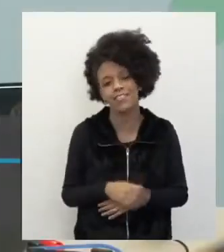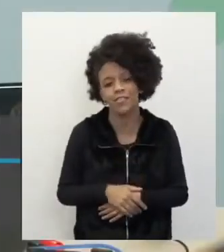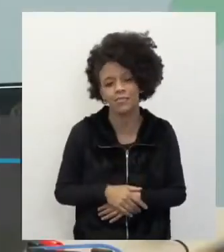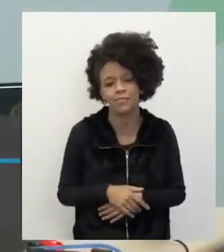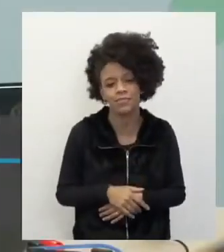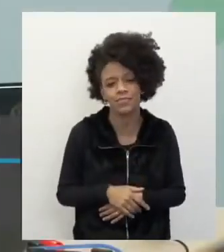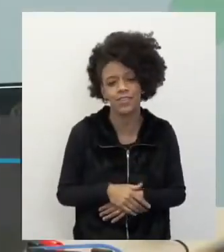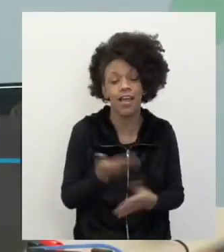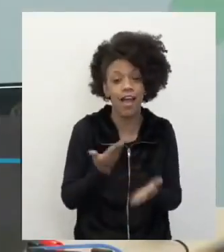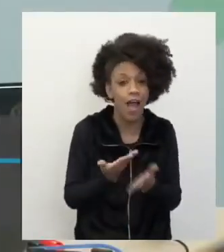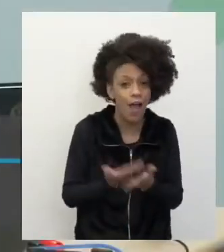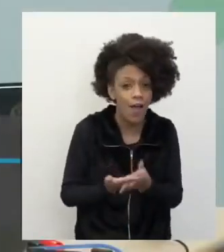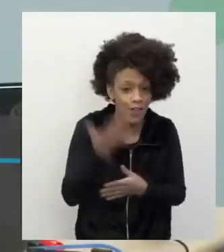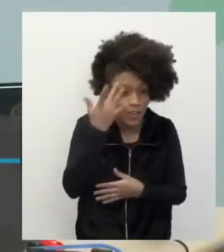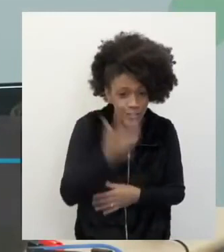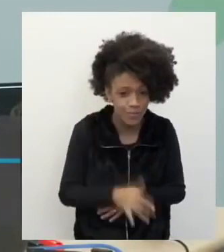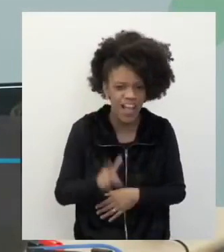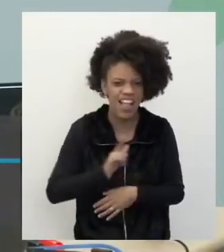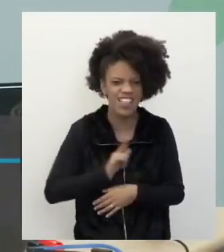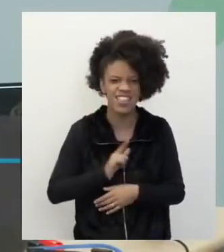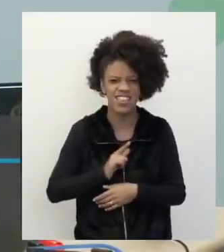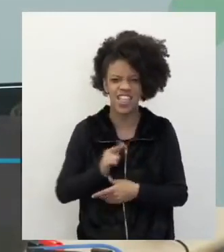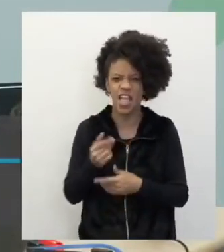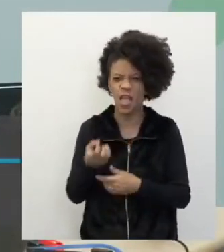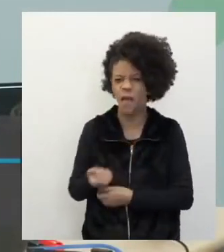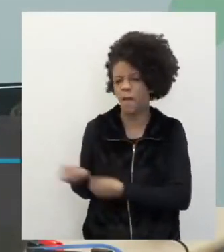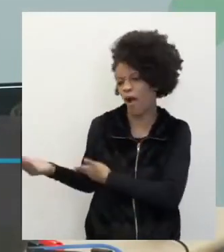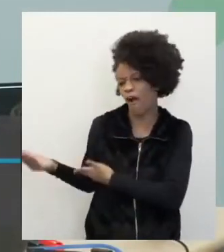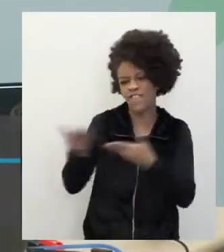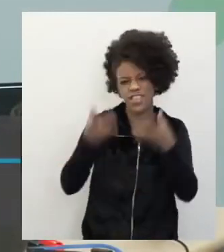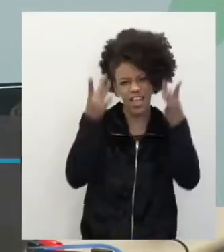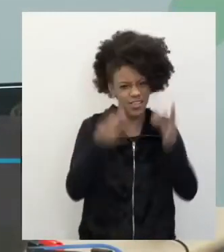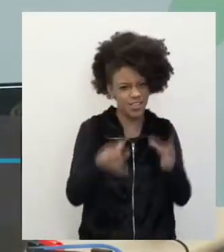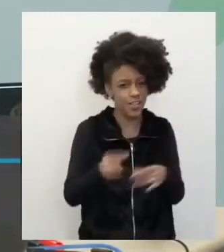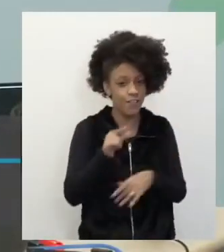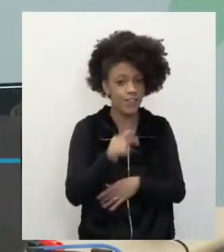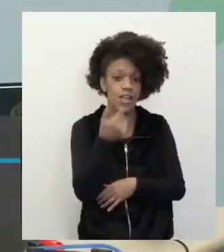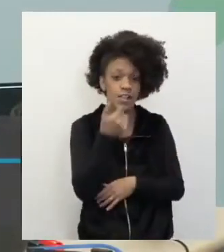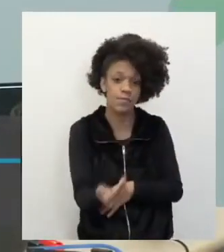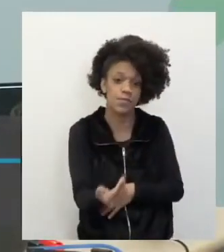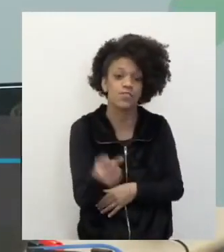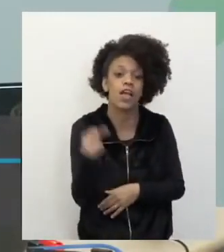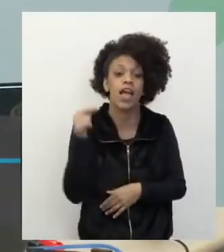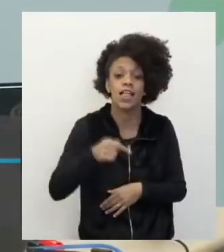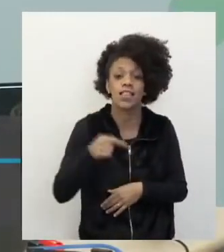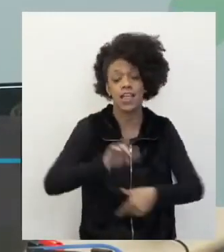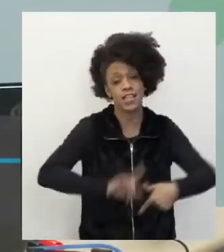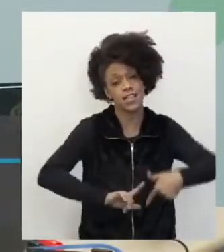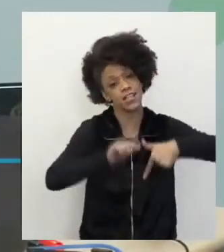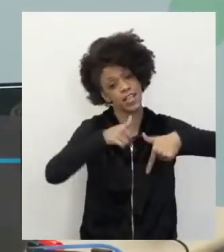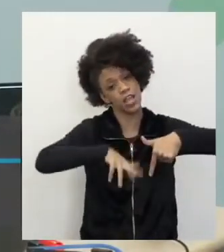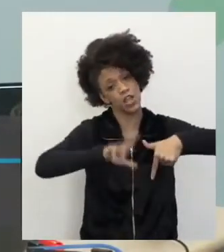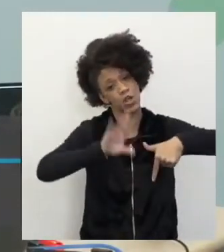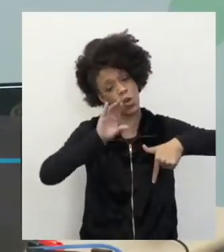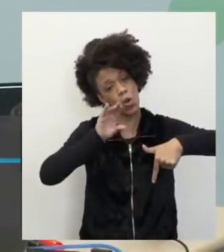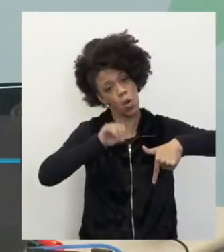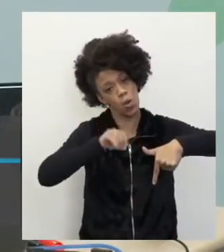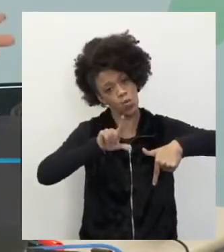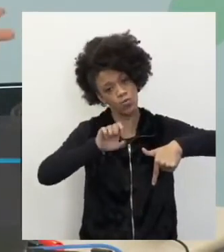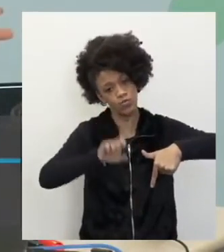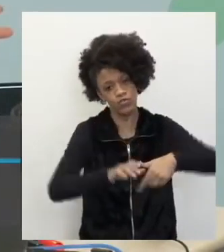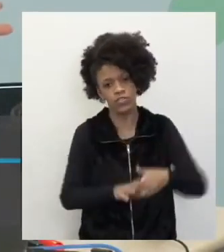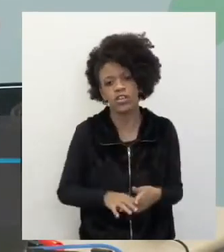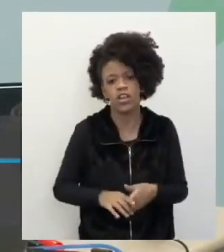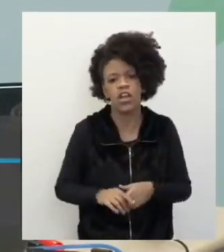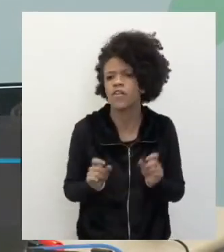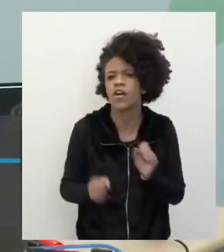medo. A aula de amanhã vou ter uma convidada especial, a gente vai falar sobre um tema que vocês pediram nesses QR Codes, várias pessoas que foram lá colocar, não vai falar